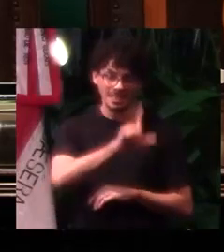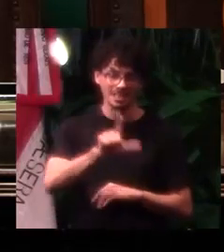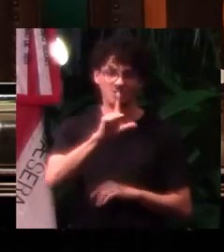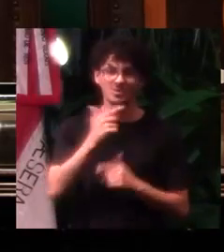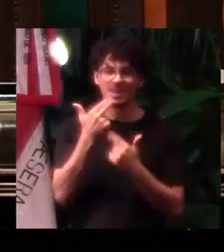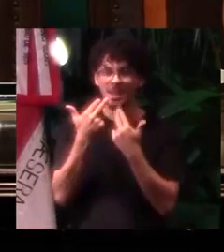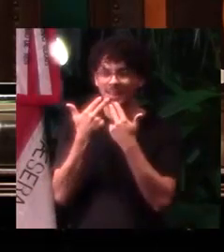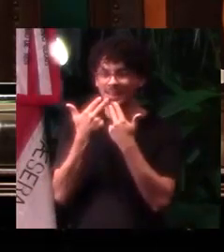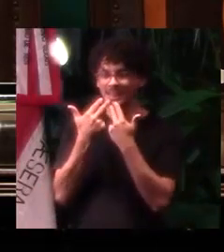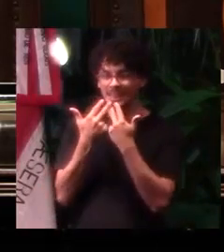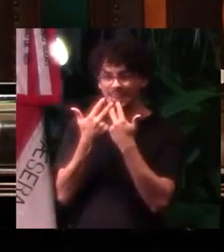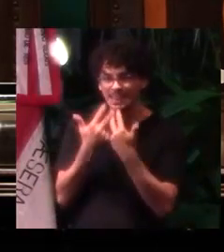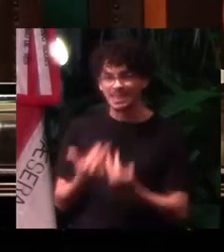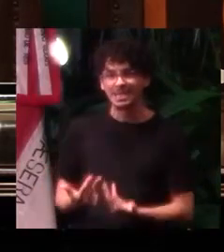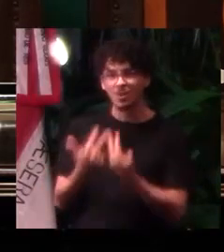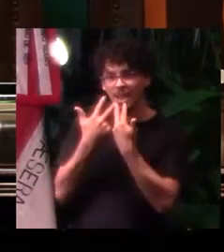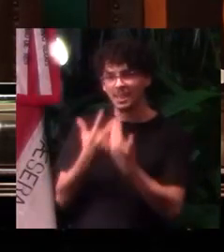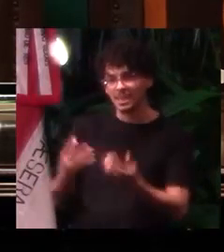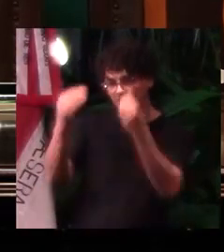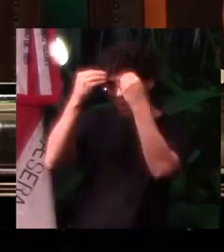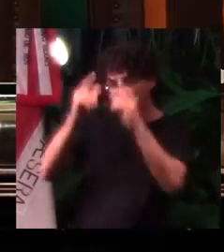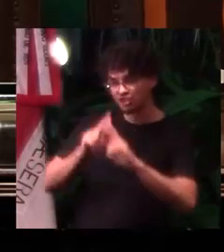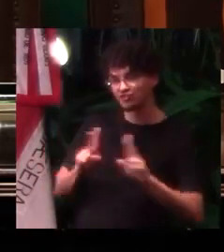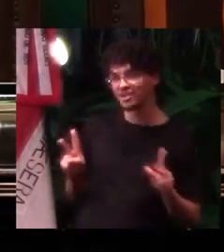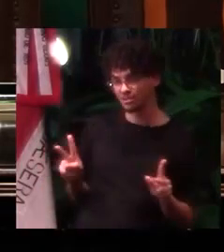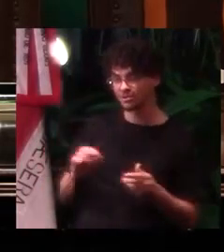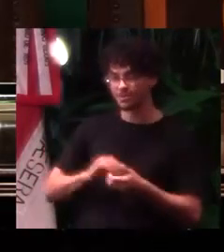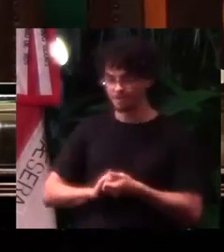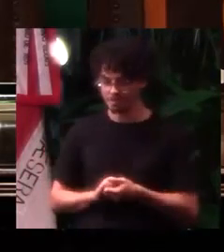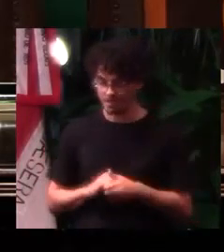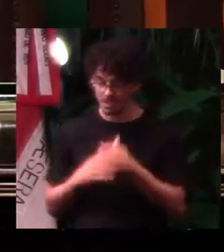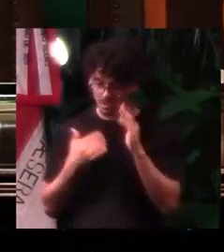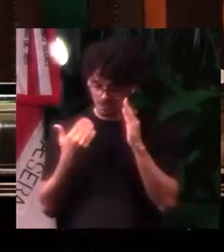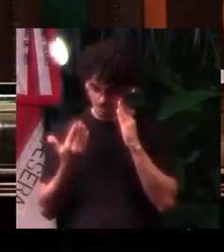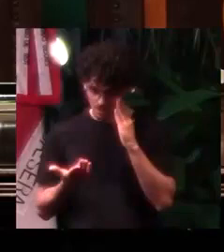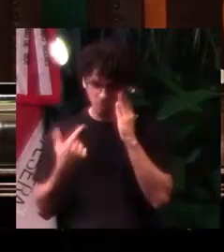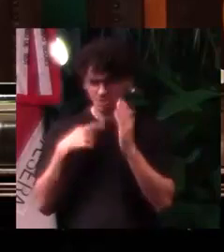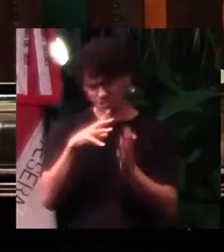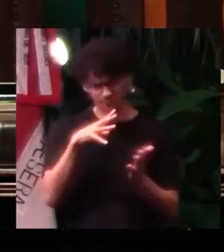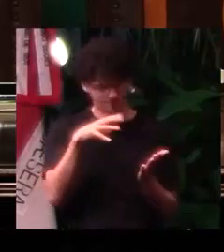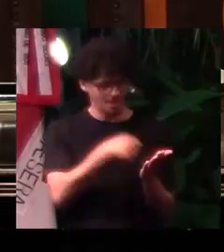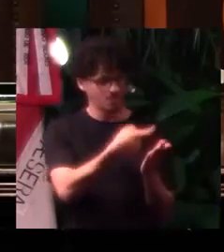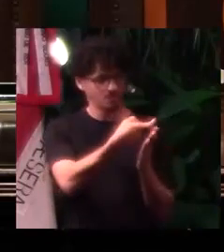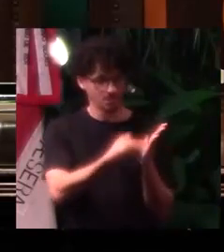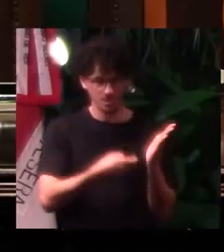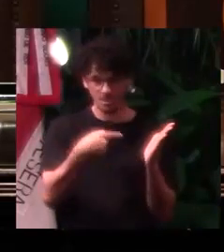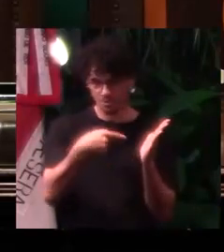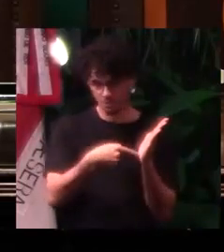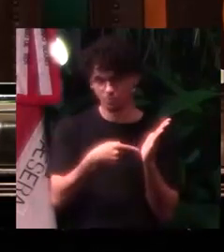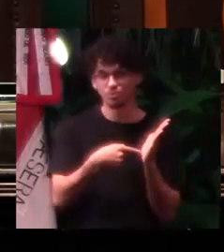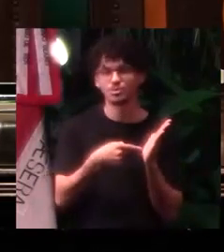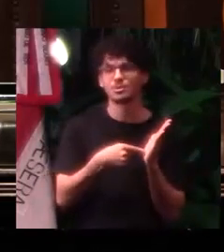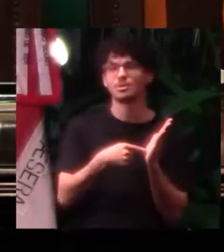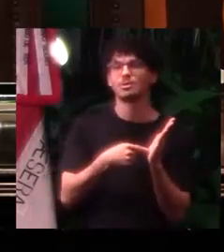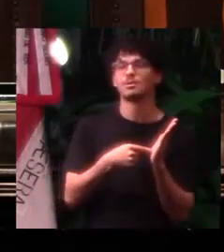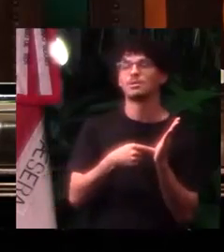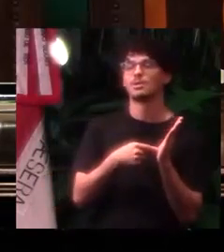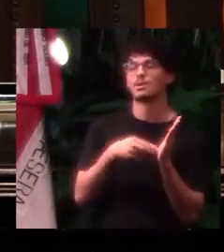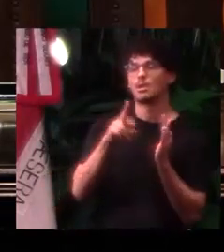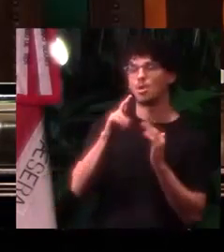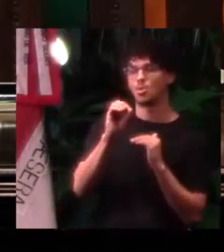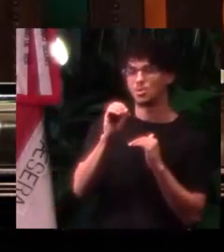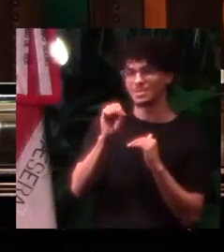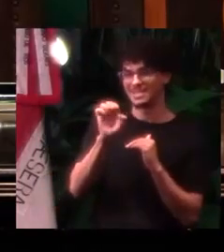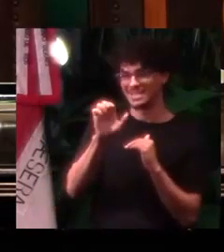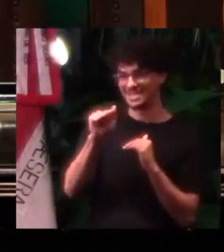é outra, não é? E ela fala, inclusive, se pegarmos um texto como esse, o Rosiano, né, que é sempre uma experiência